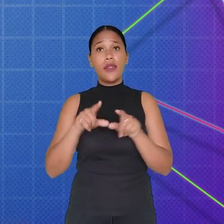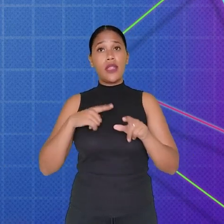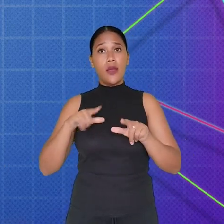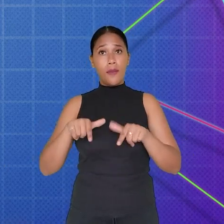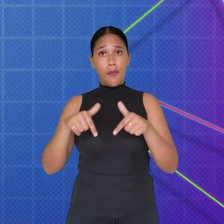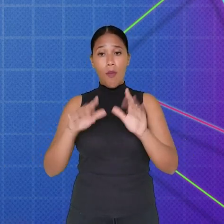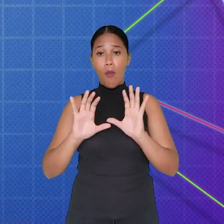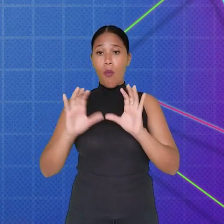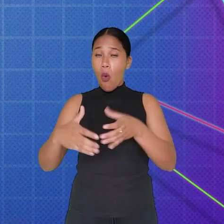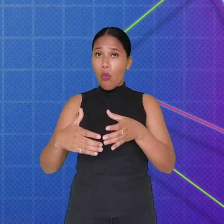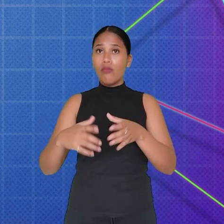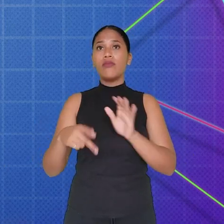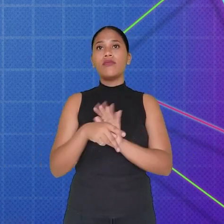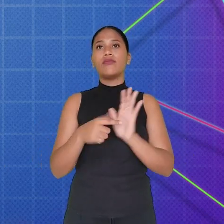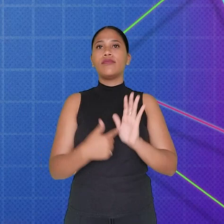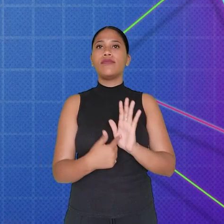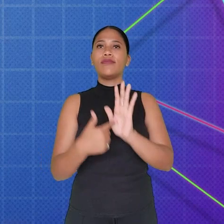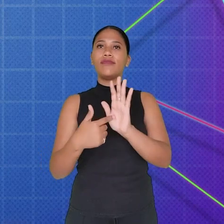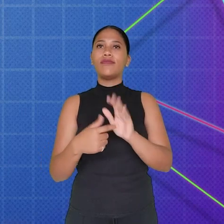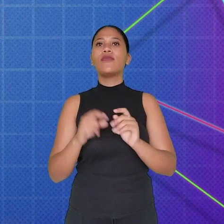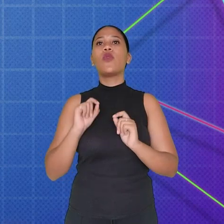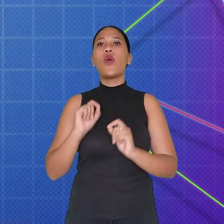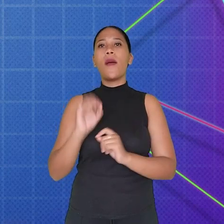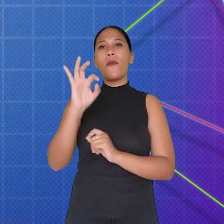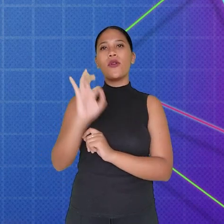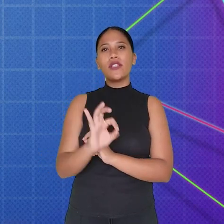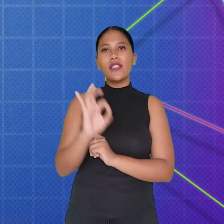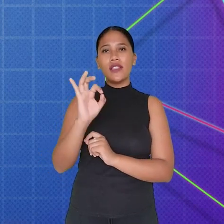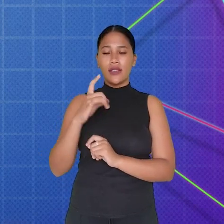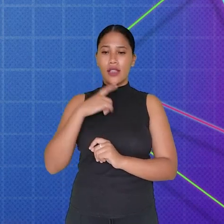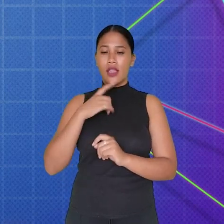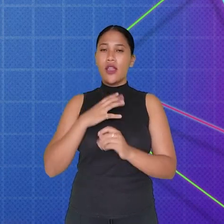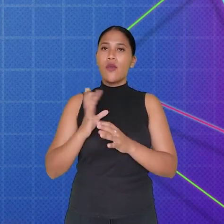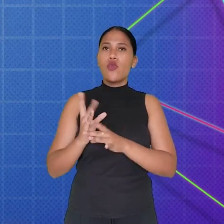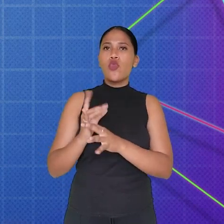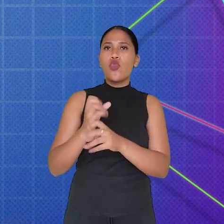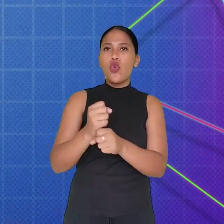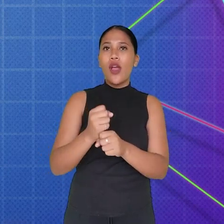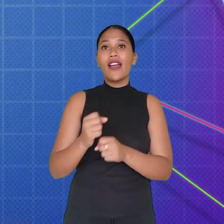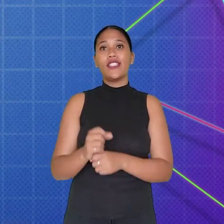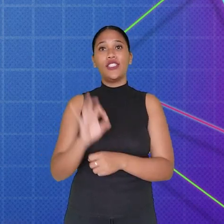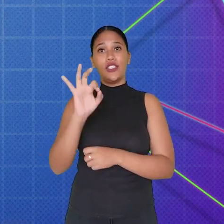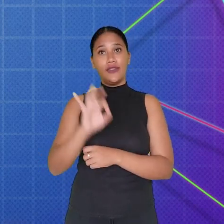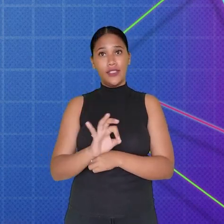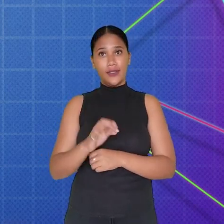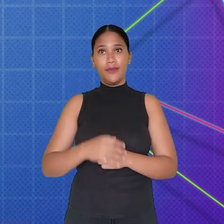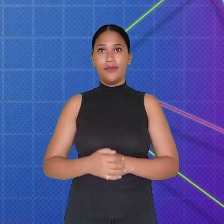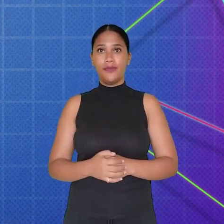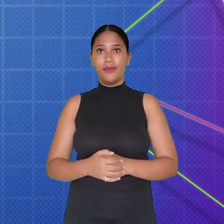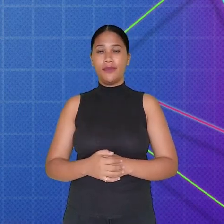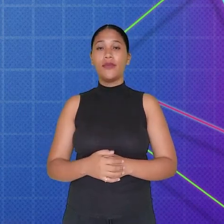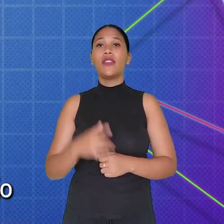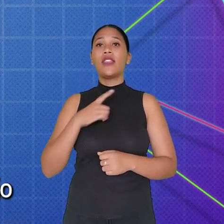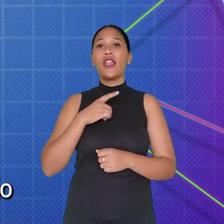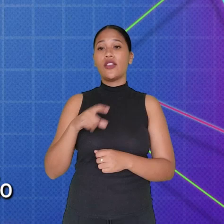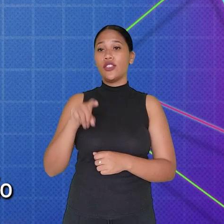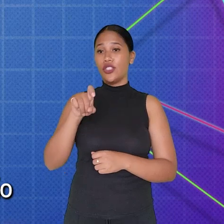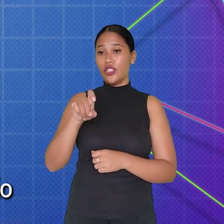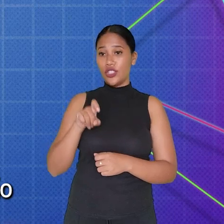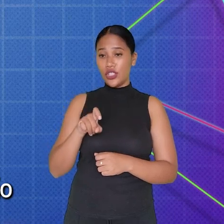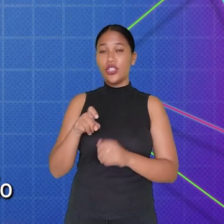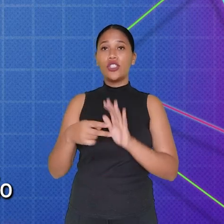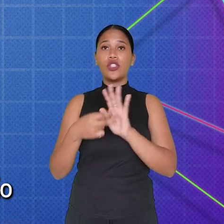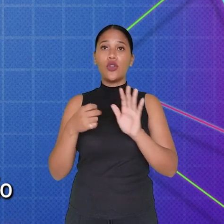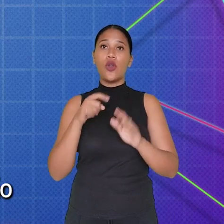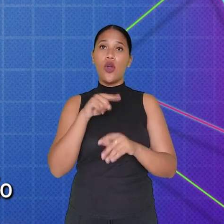Int módulo igual a x, porcentagem y, ponto e vírgula, barra, barra. Módulo igual a 0. Agora vamos ver